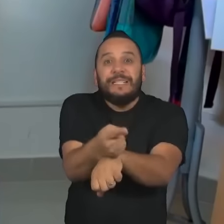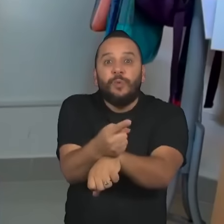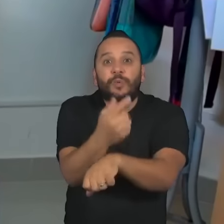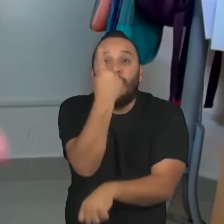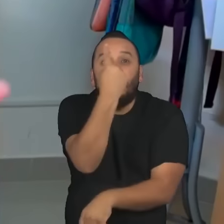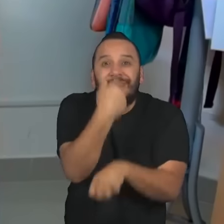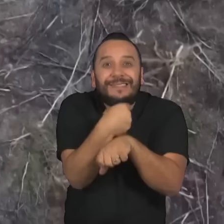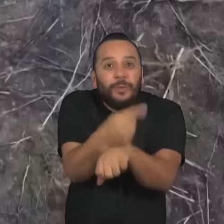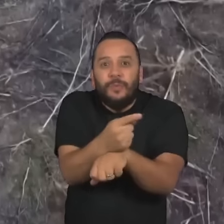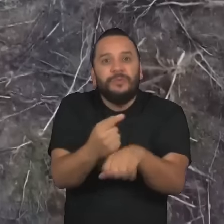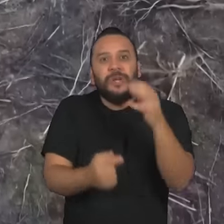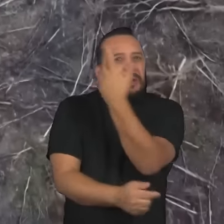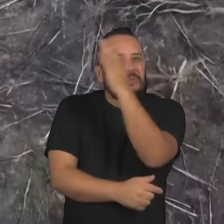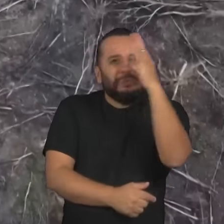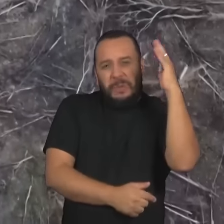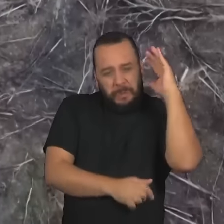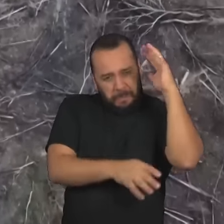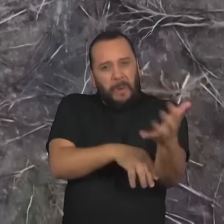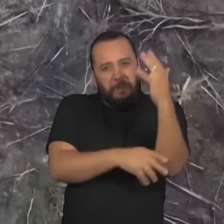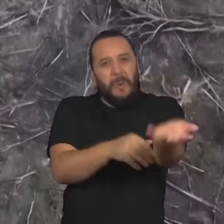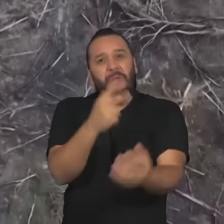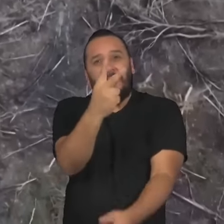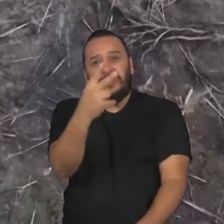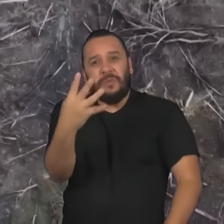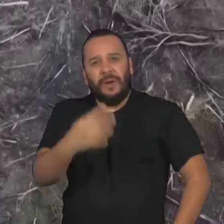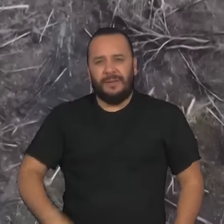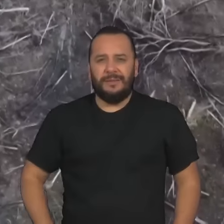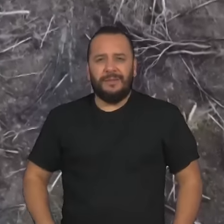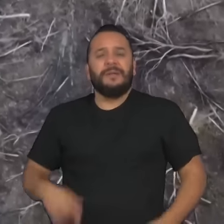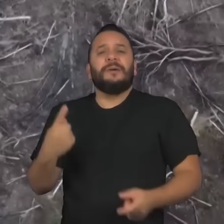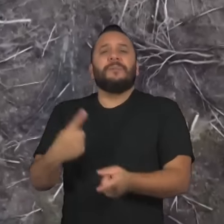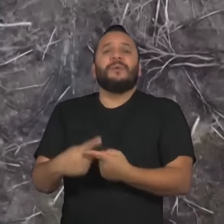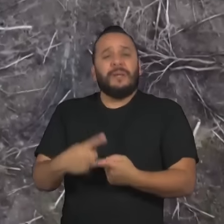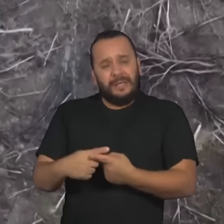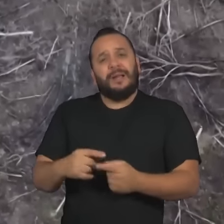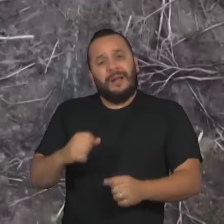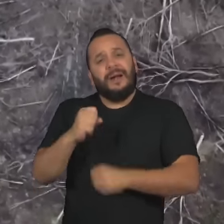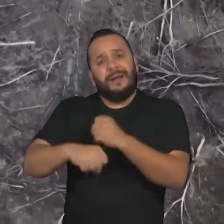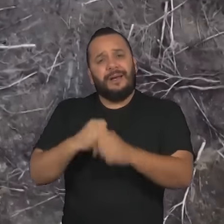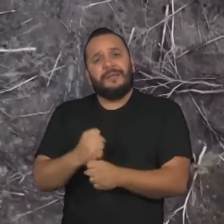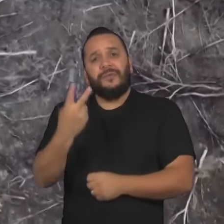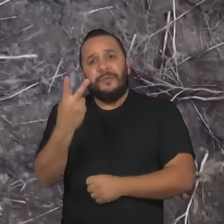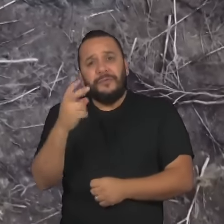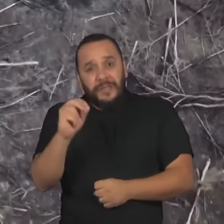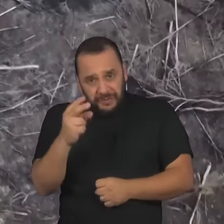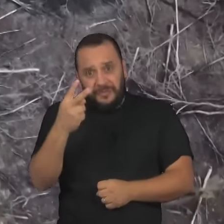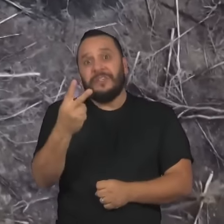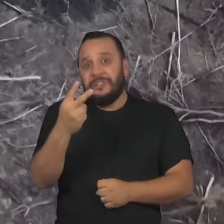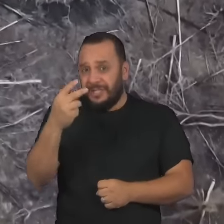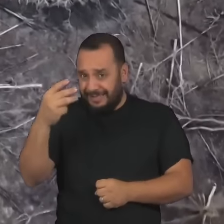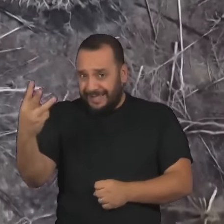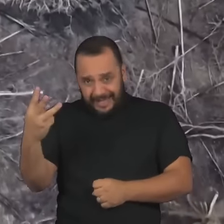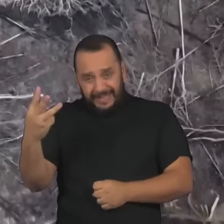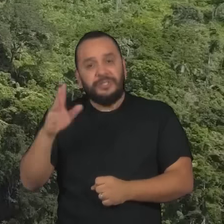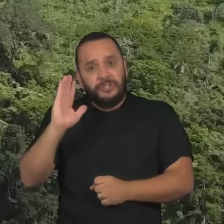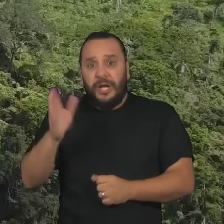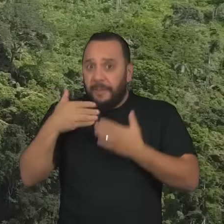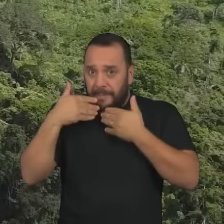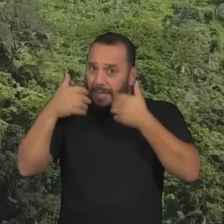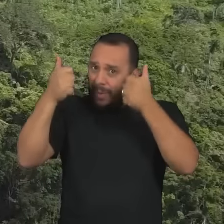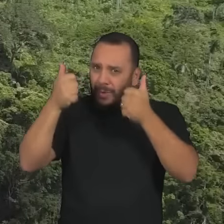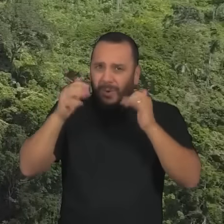muita árvore a menos. 2023 reduziu. Por que não melhora? Só reduziu. Não chegou a zero. Só na